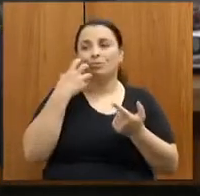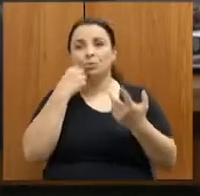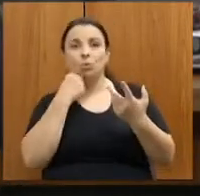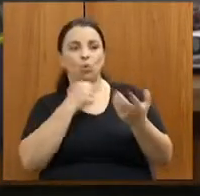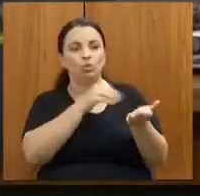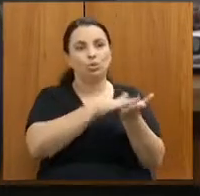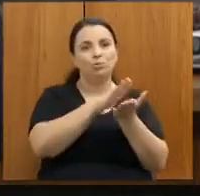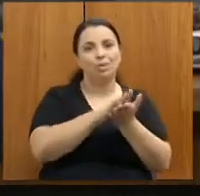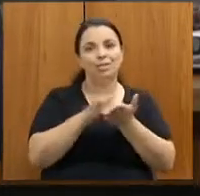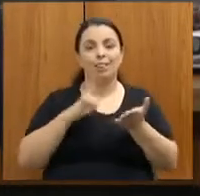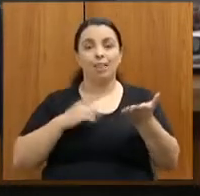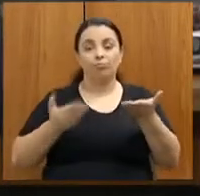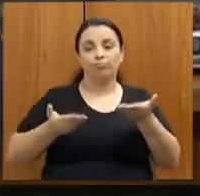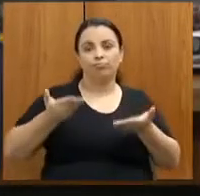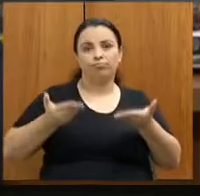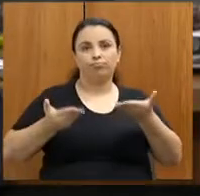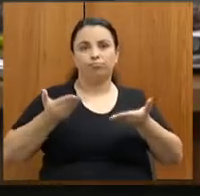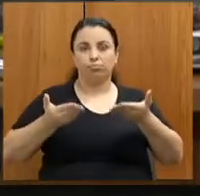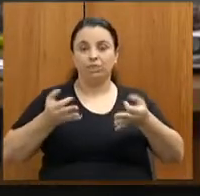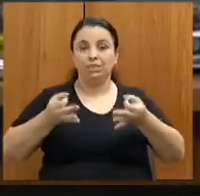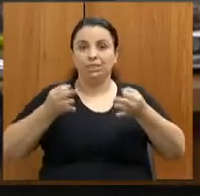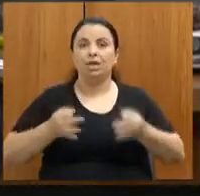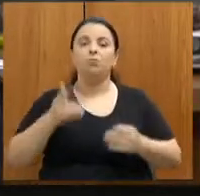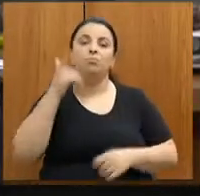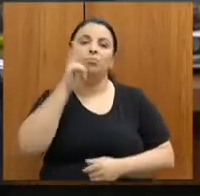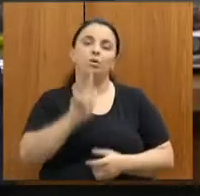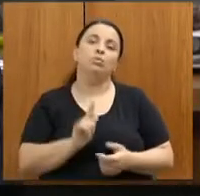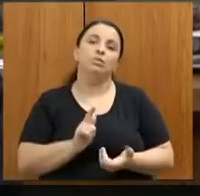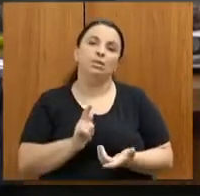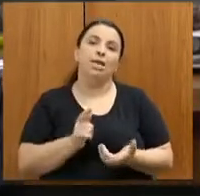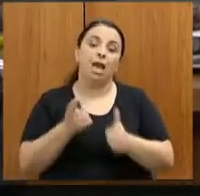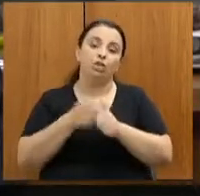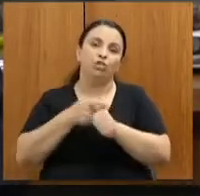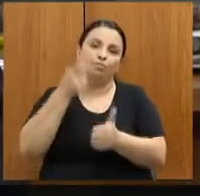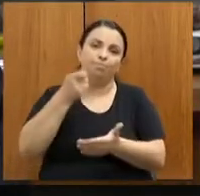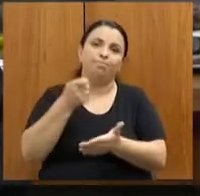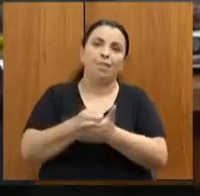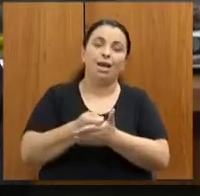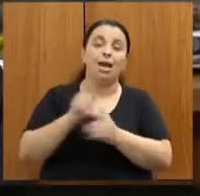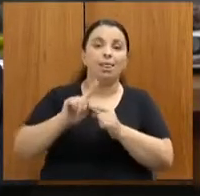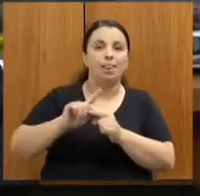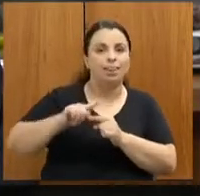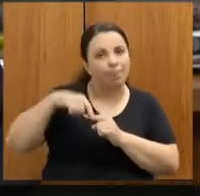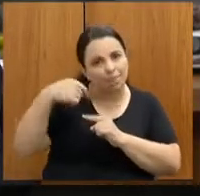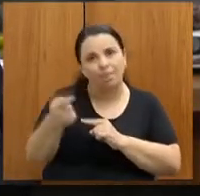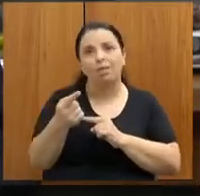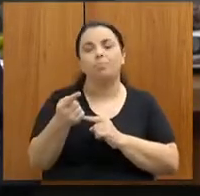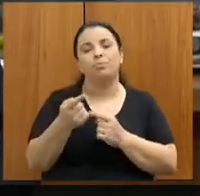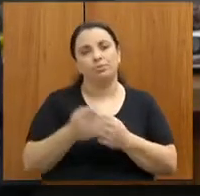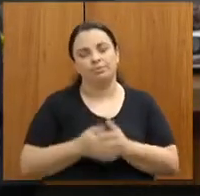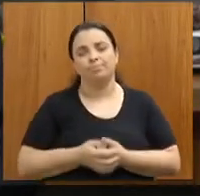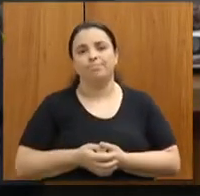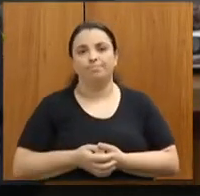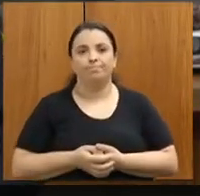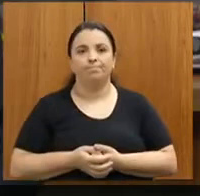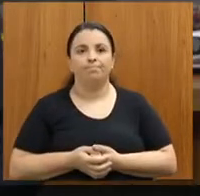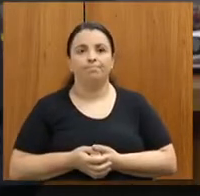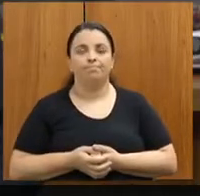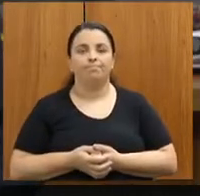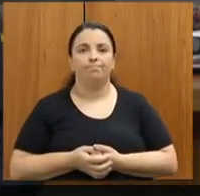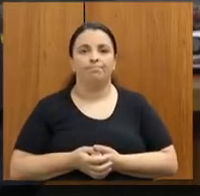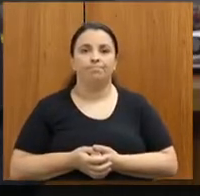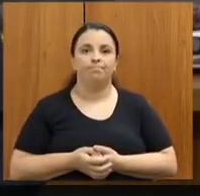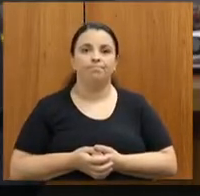criam suficiente saldo para conseguir quitar o individamento o pagamento da dívida do Estado Essa